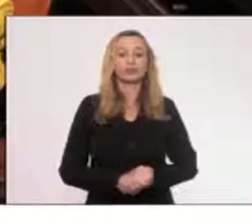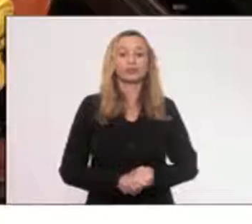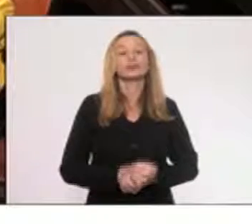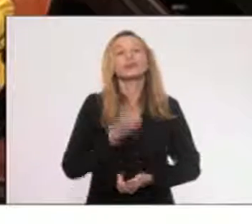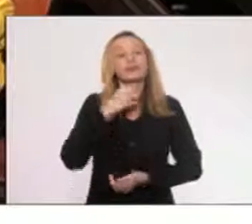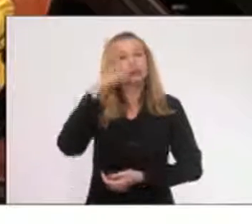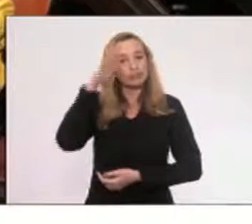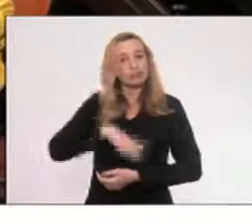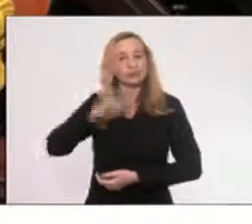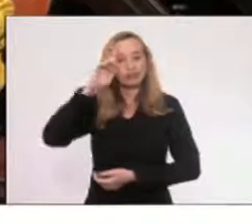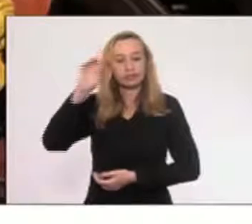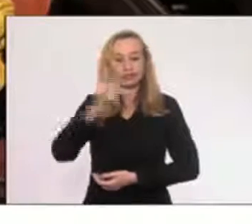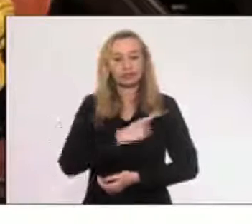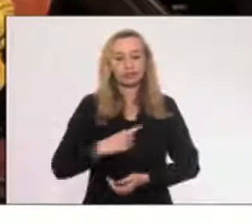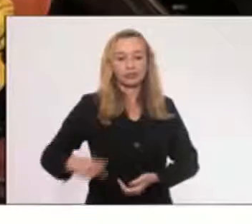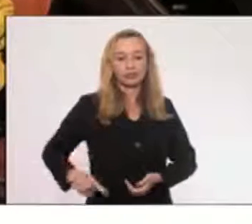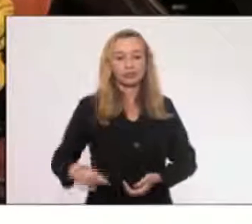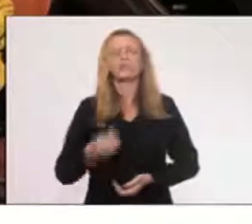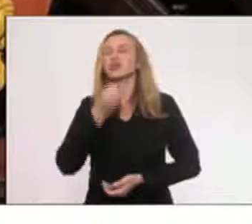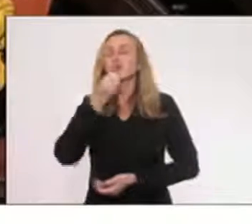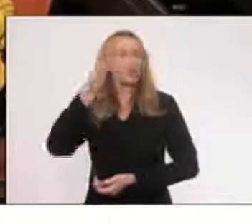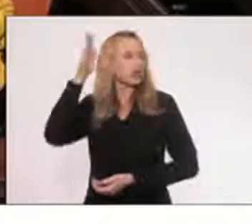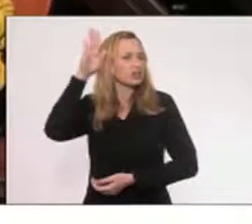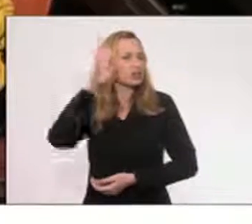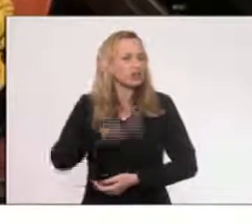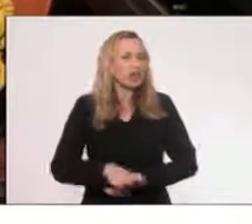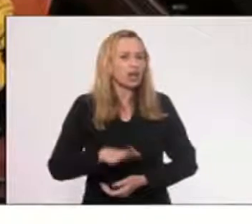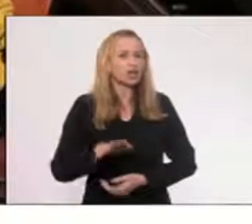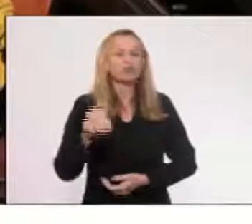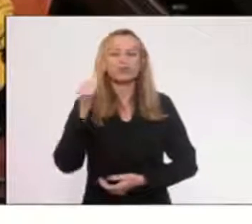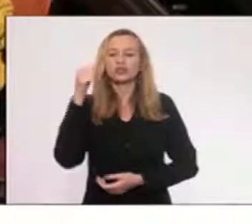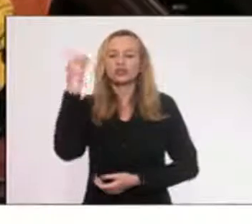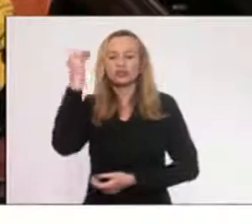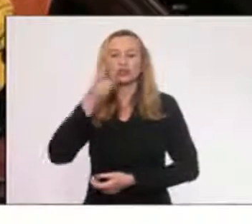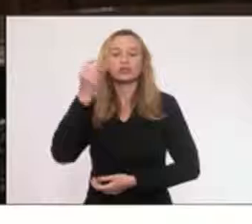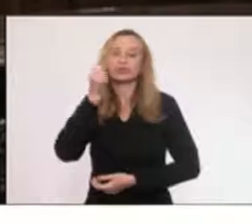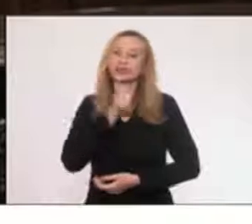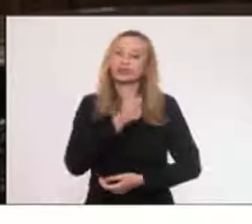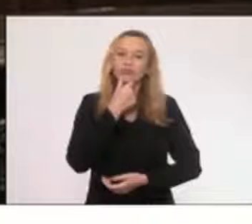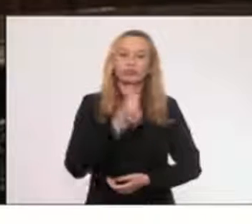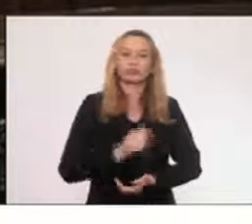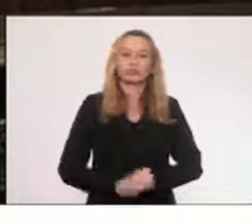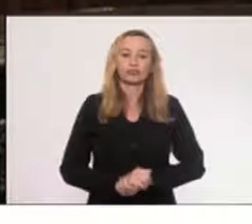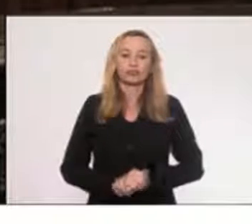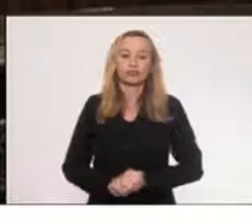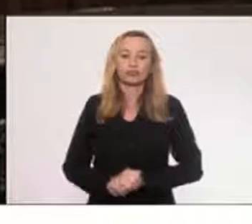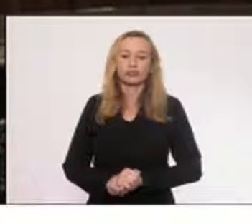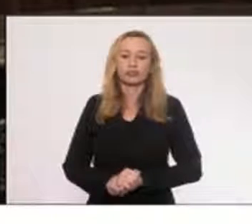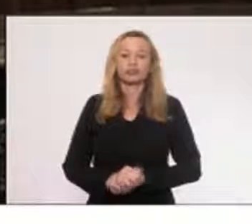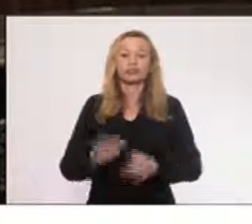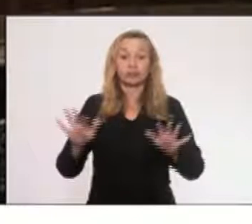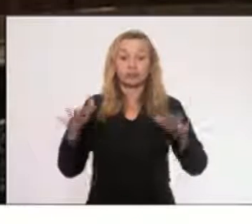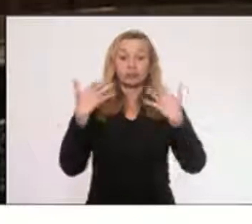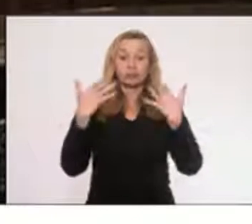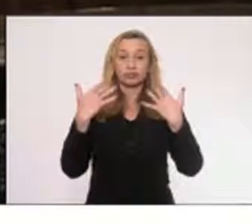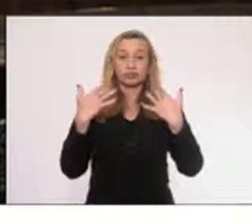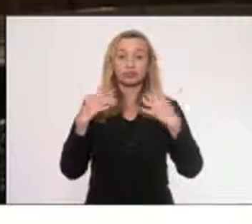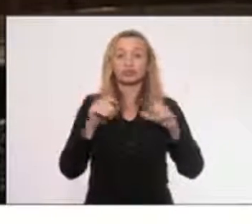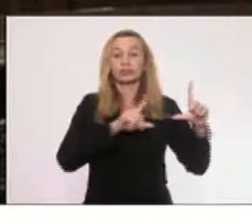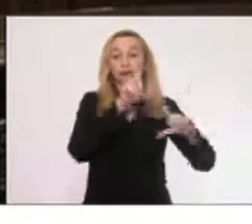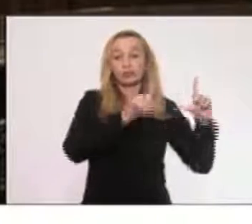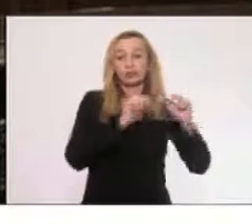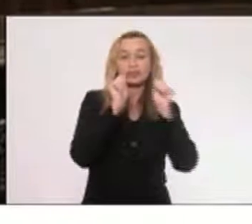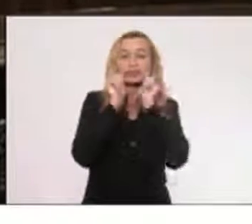Boa tarde, senhor presidente. Muito boa tarde, senhores e senhoras deputados, deputadas. Quem nos assiste pela TV